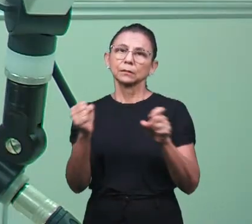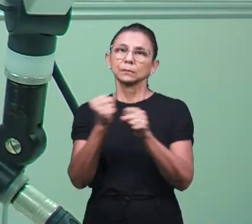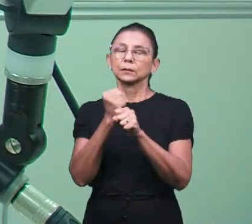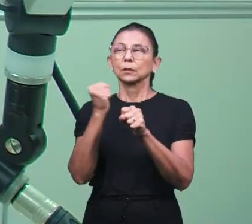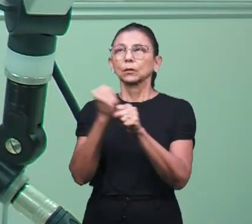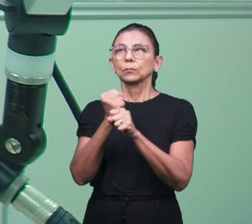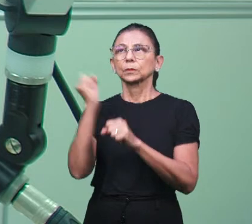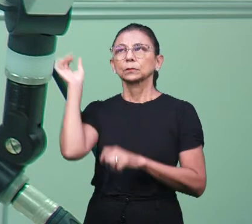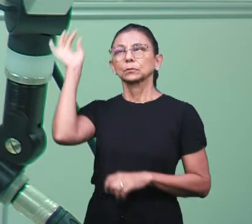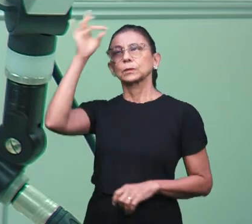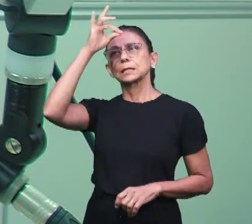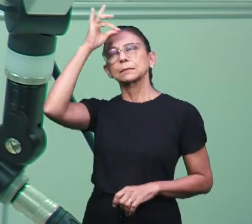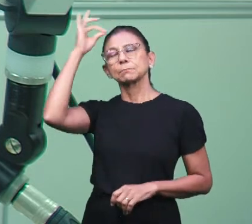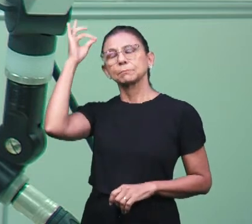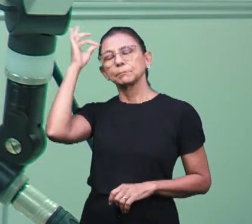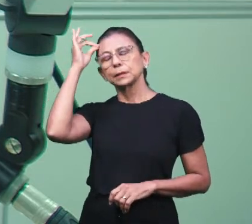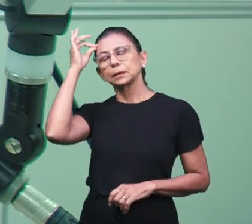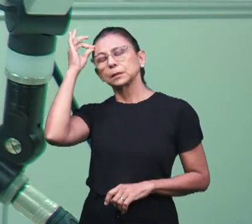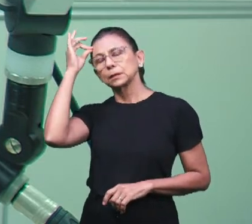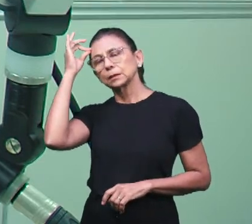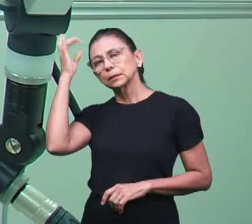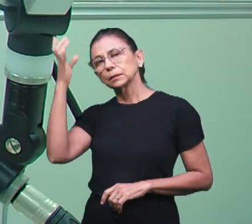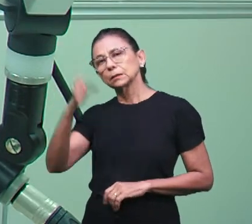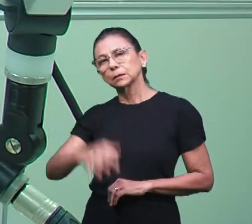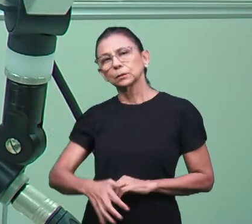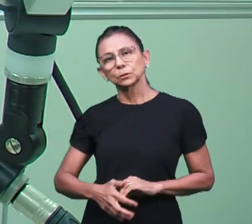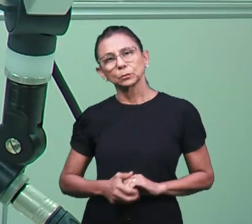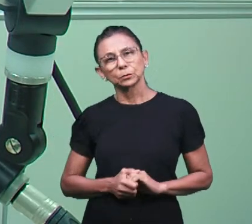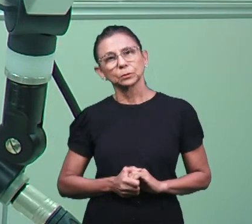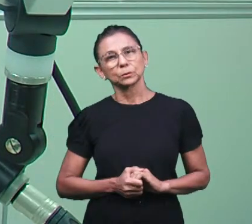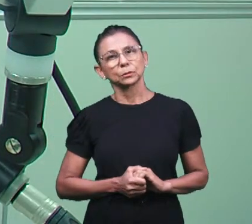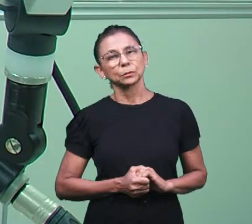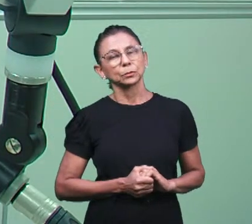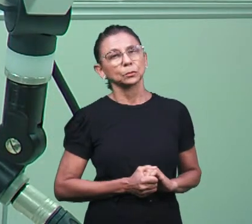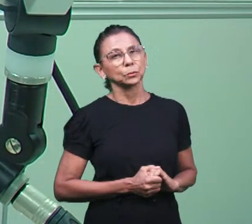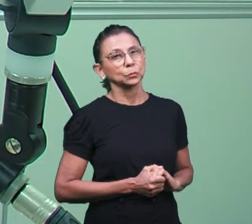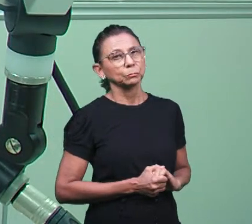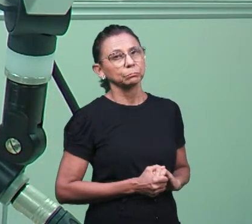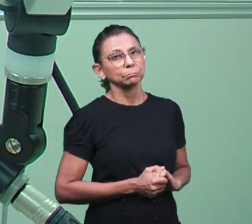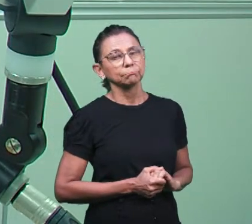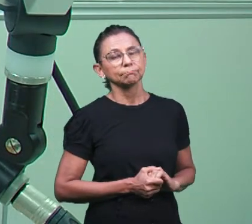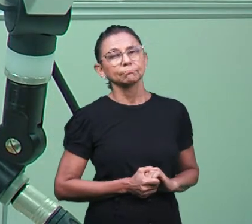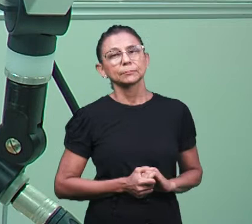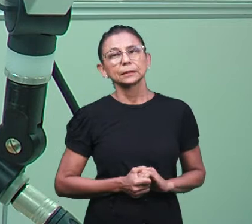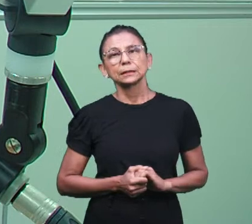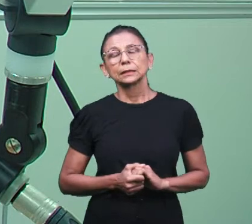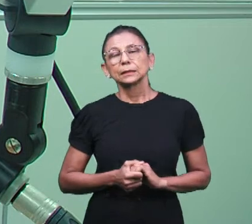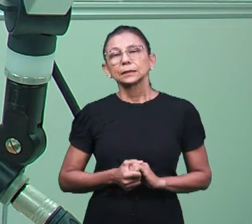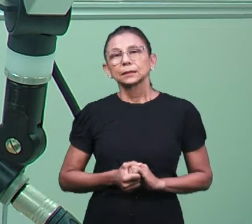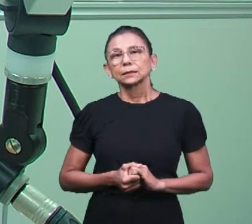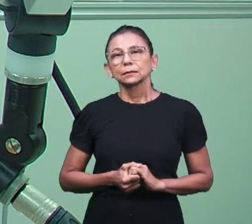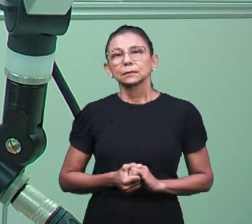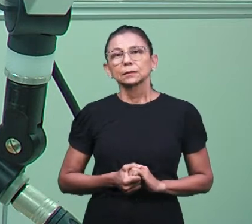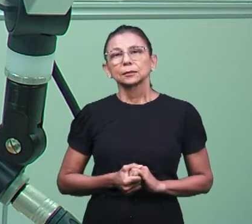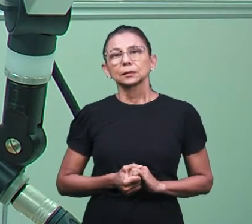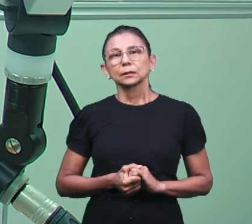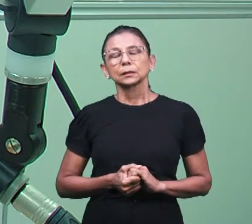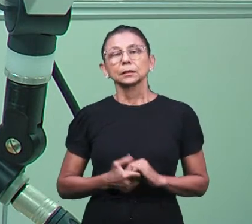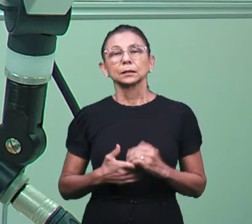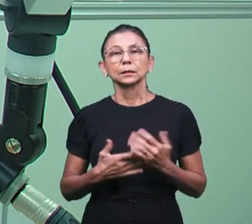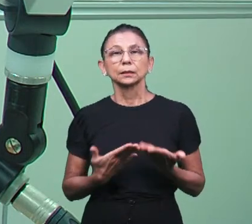muito enfática o que o Espírito Santo tem nos levado a viver, a ver e